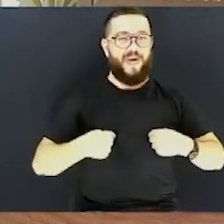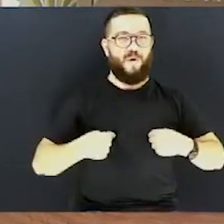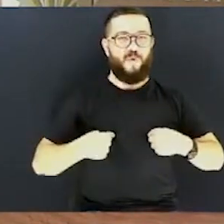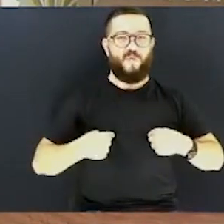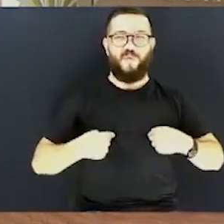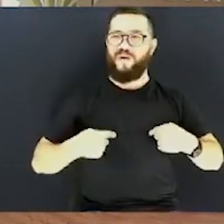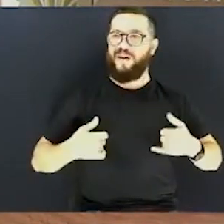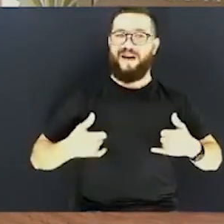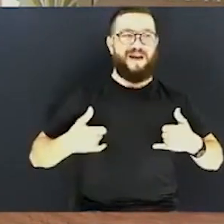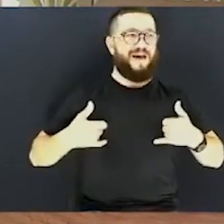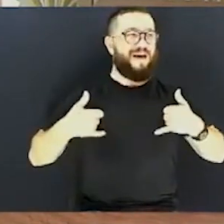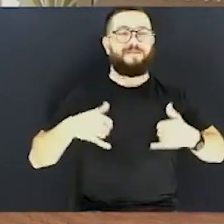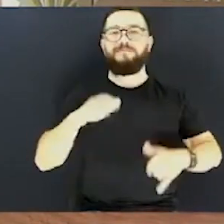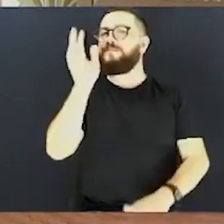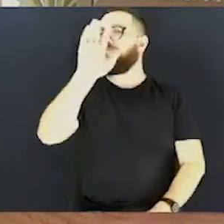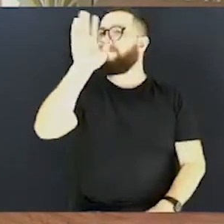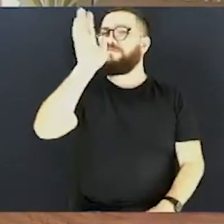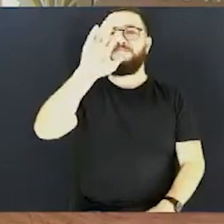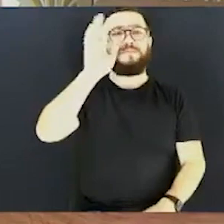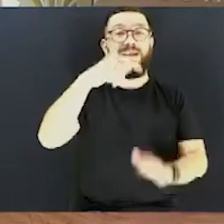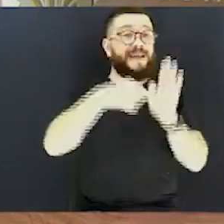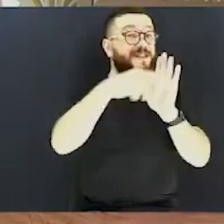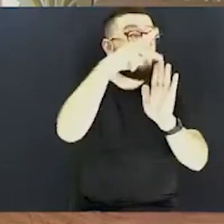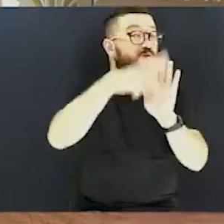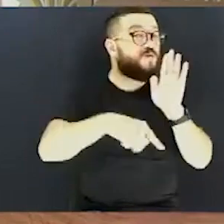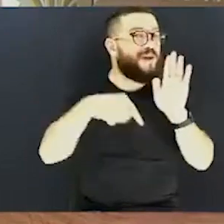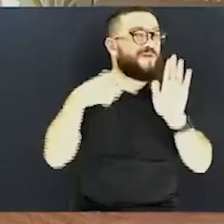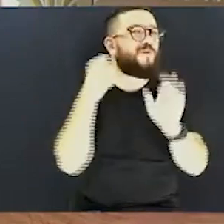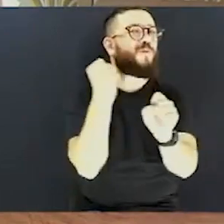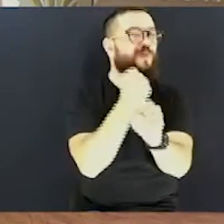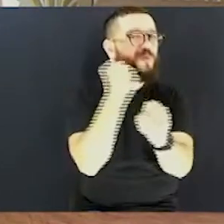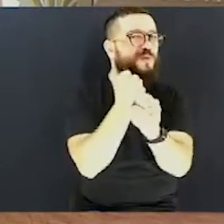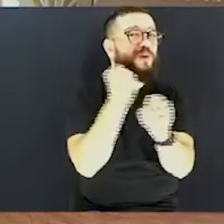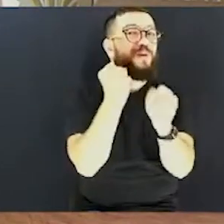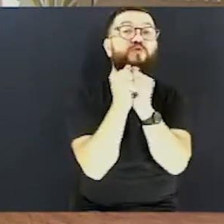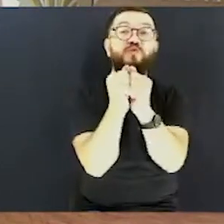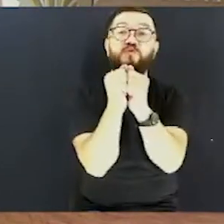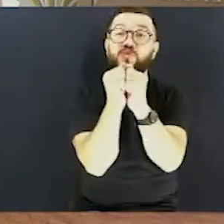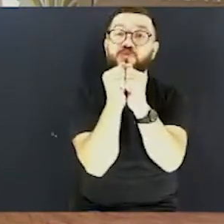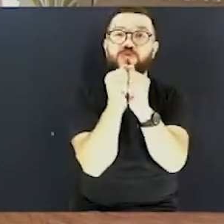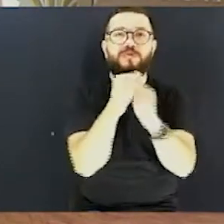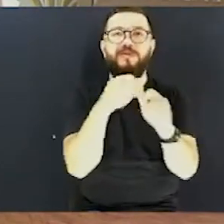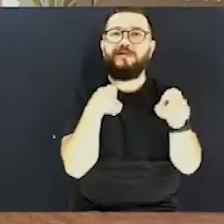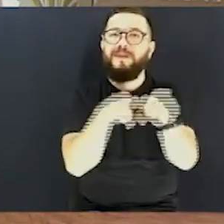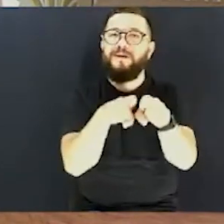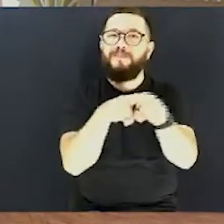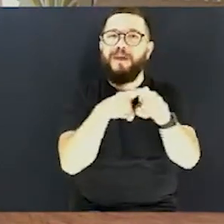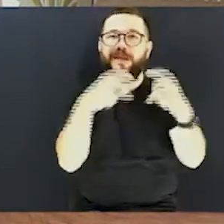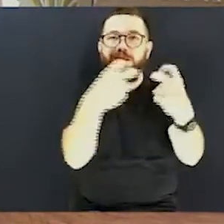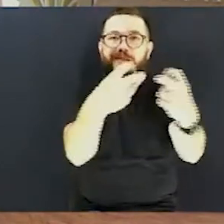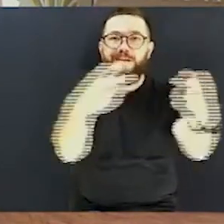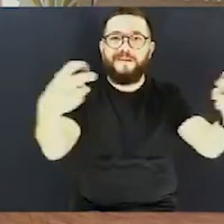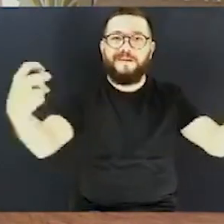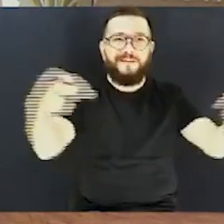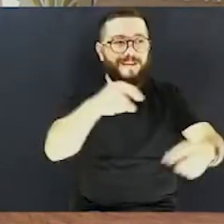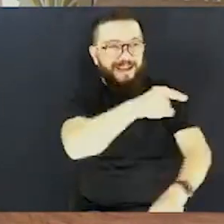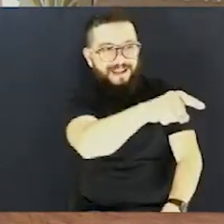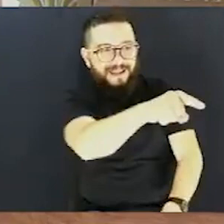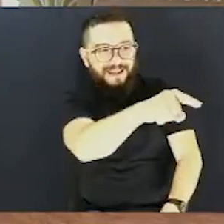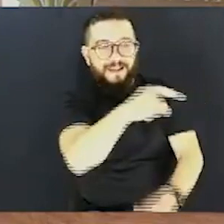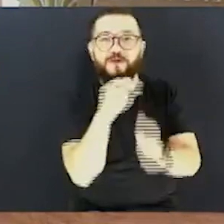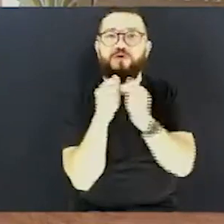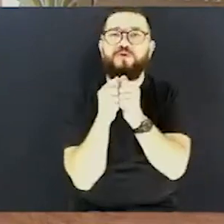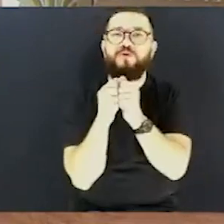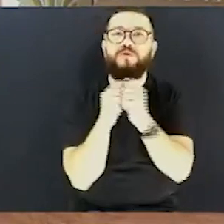dessa casa. Esse foi um projeto construído com os convidados que aqui estão. com conversas amplas com o